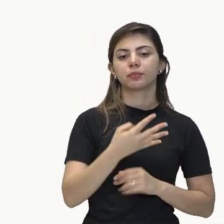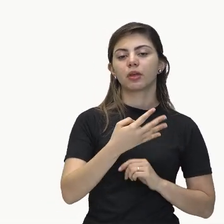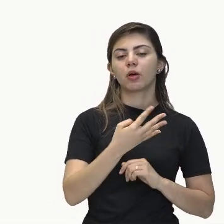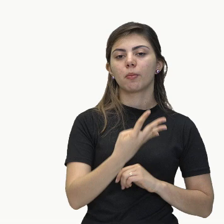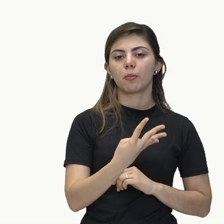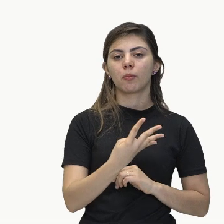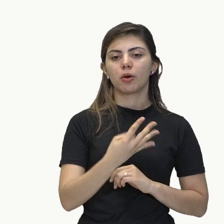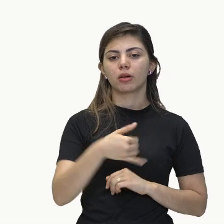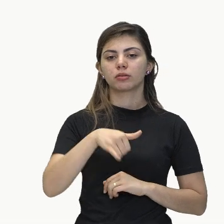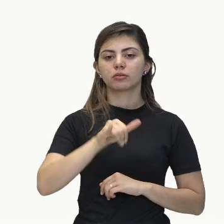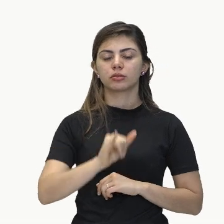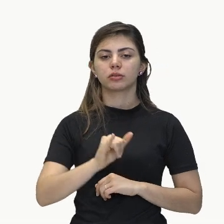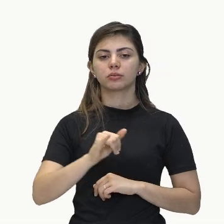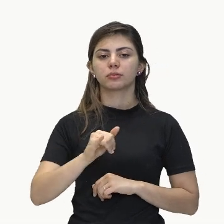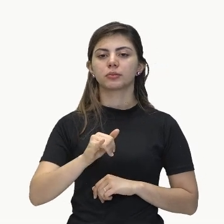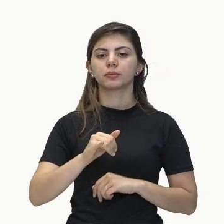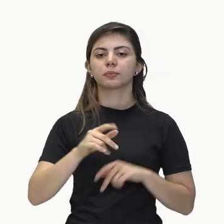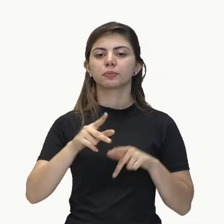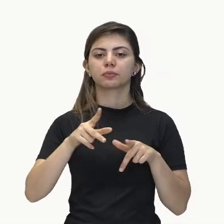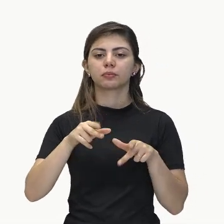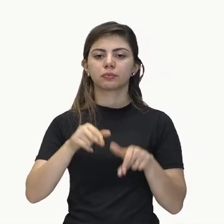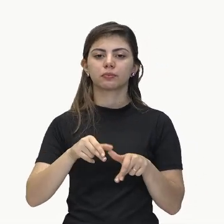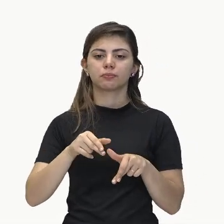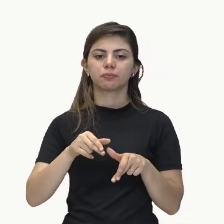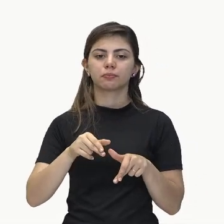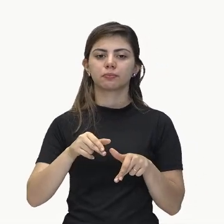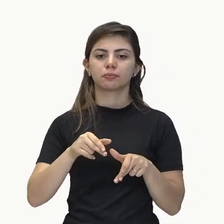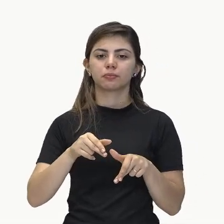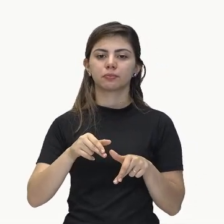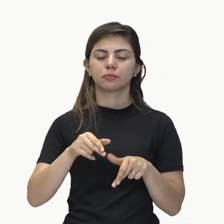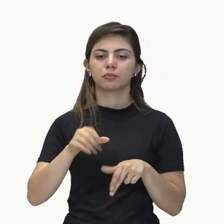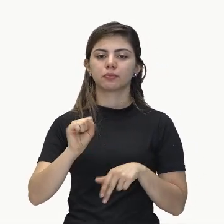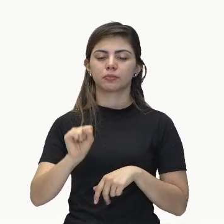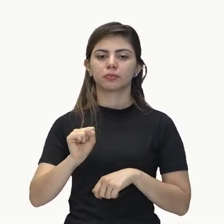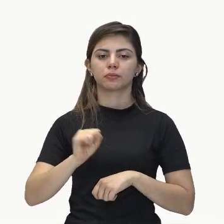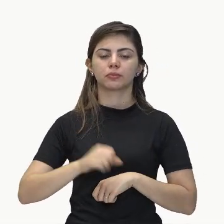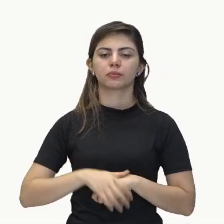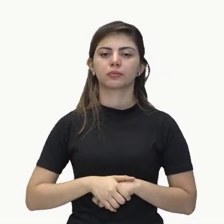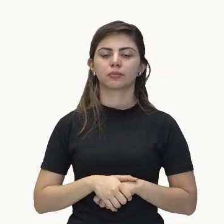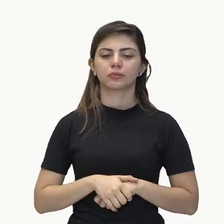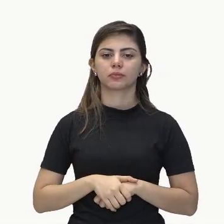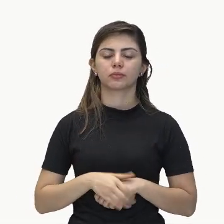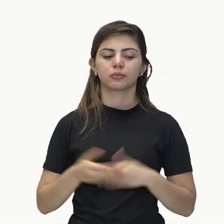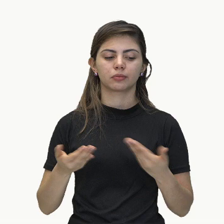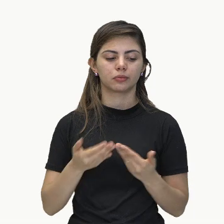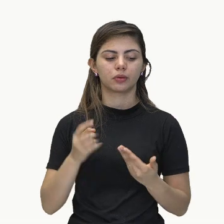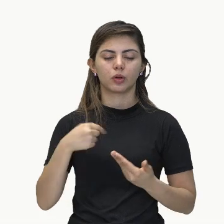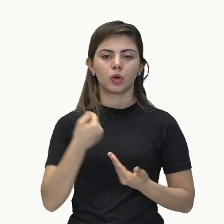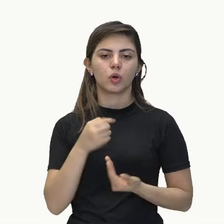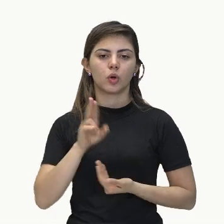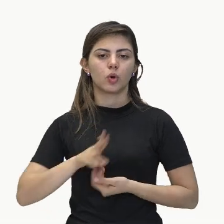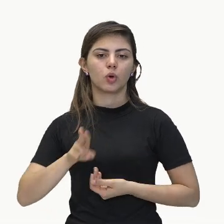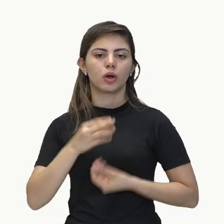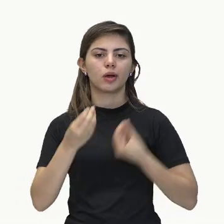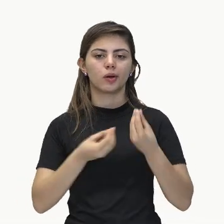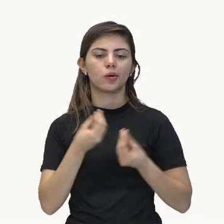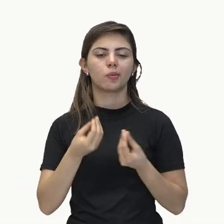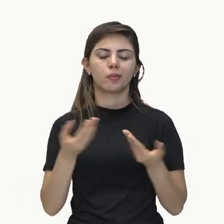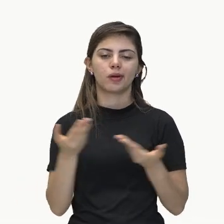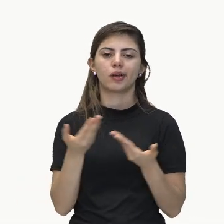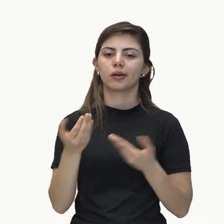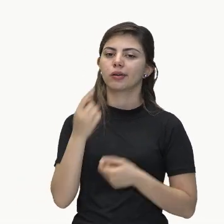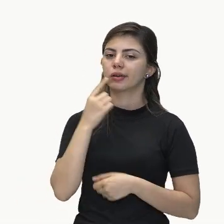positivo, e o menos 8, que era negativo, ficou positivo. Então, agora eu vou utilizar este novo